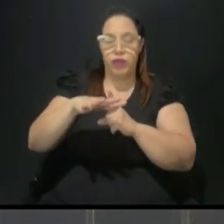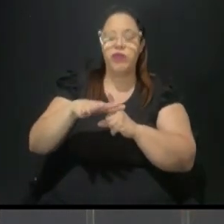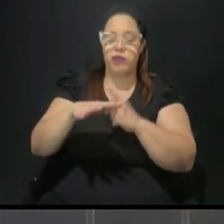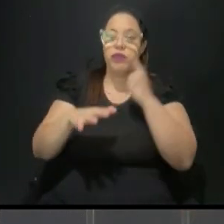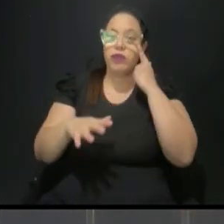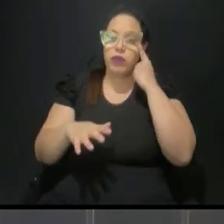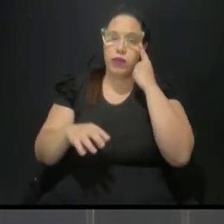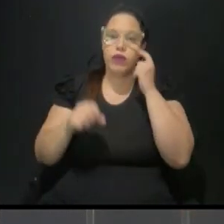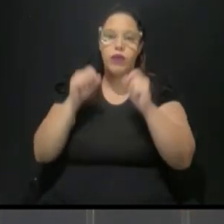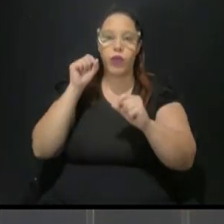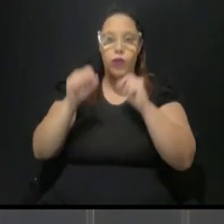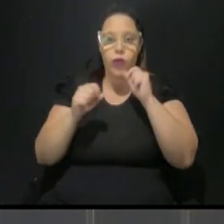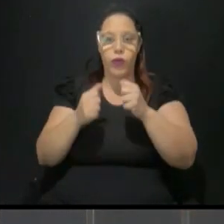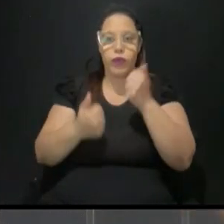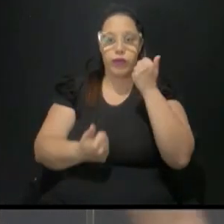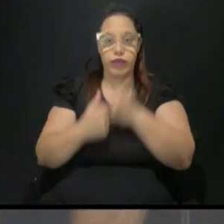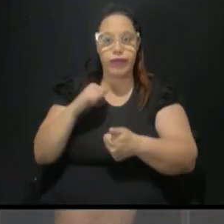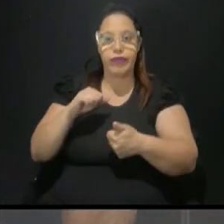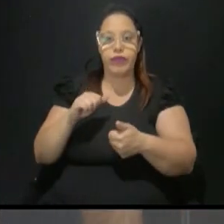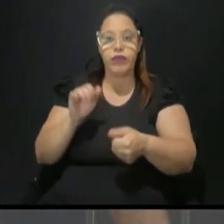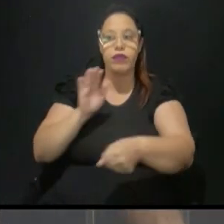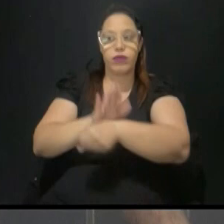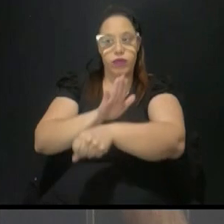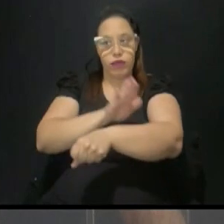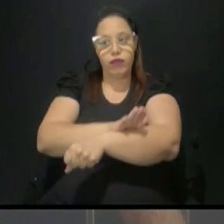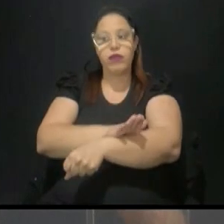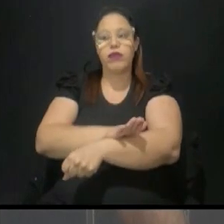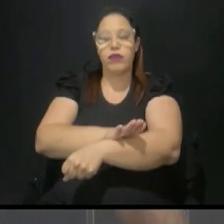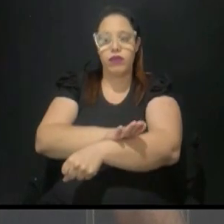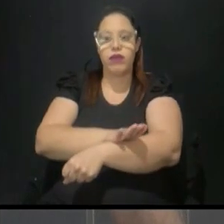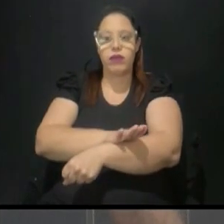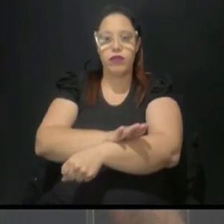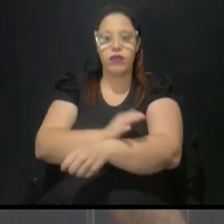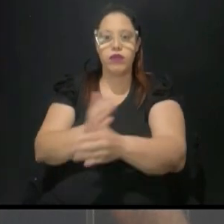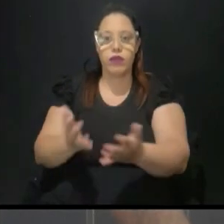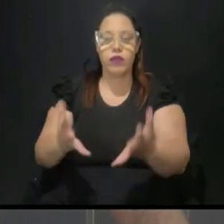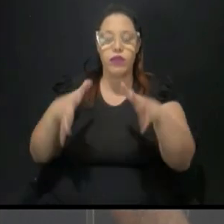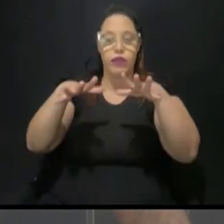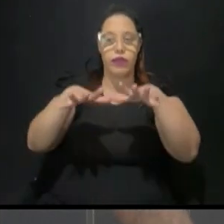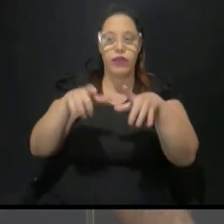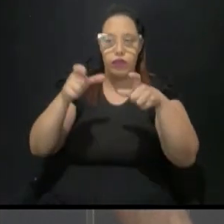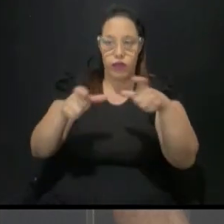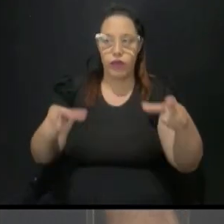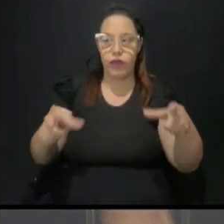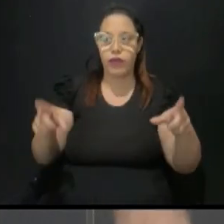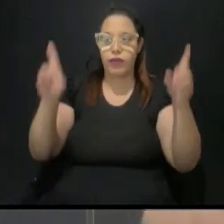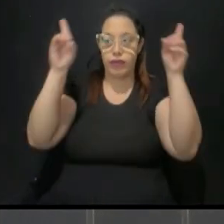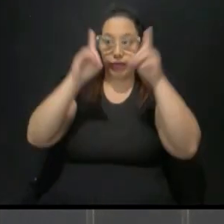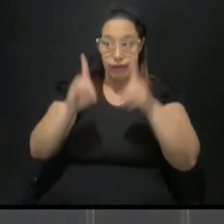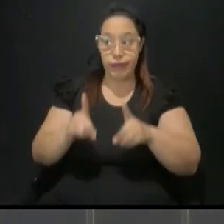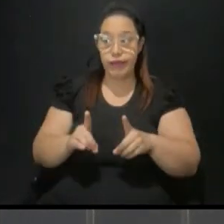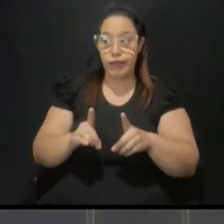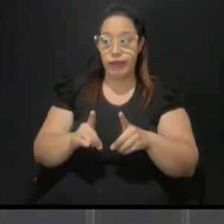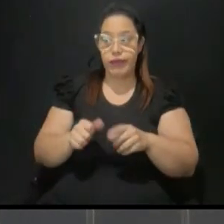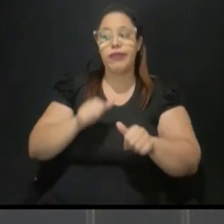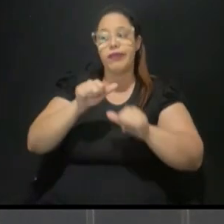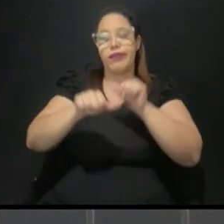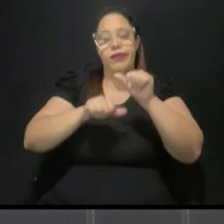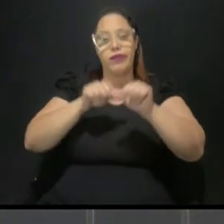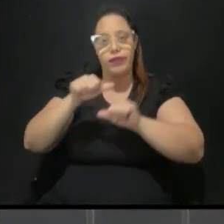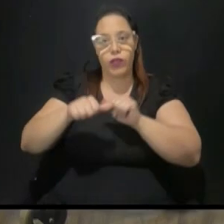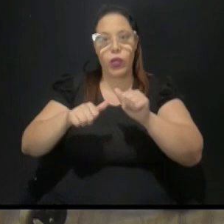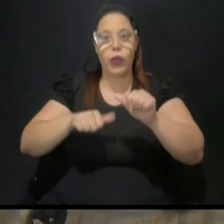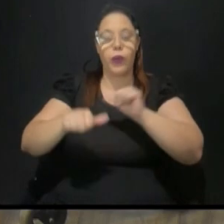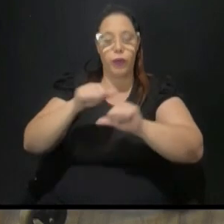esporte favorece a inclusão das pessoas com deficiência e uma mudança e uma transformação.